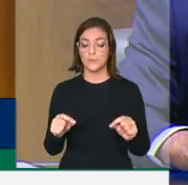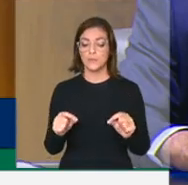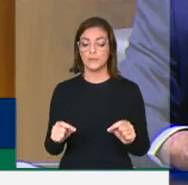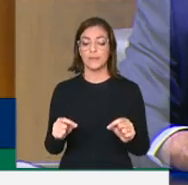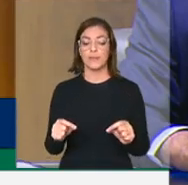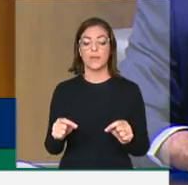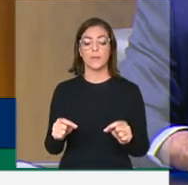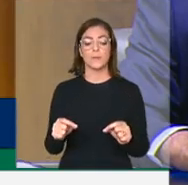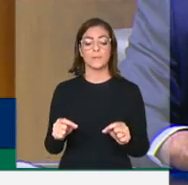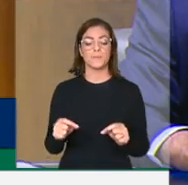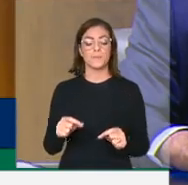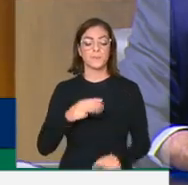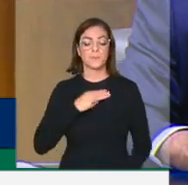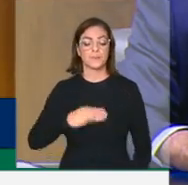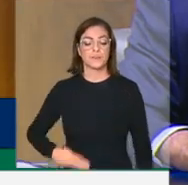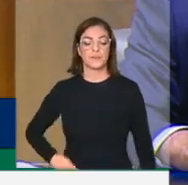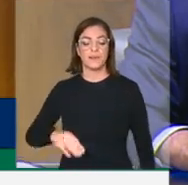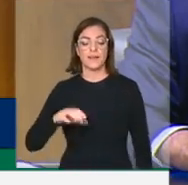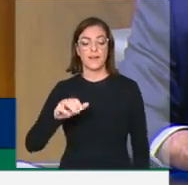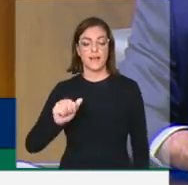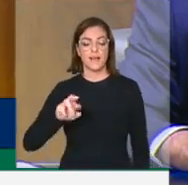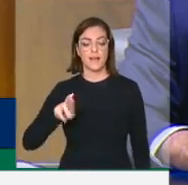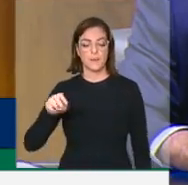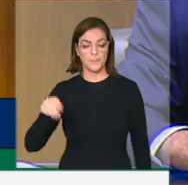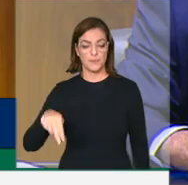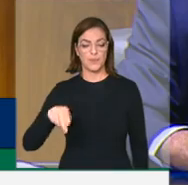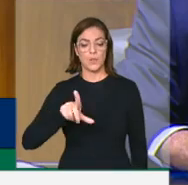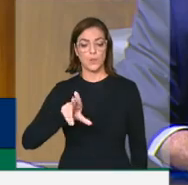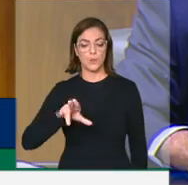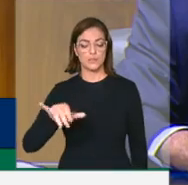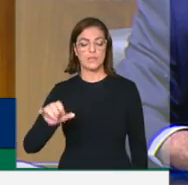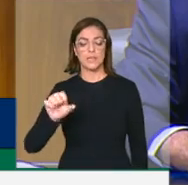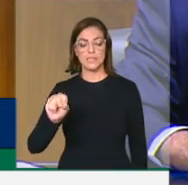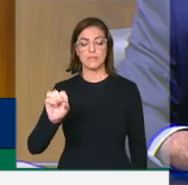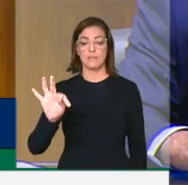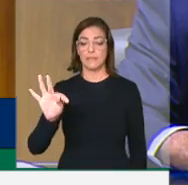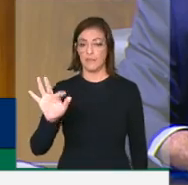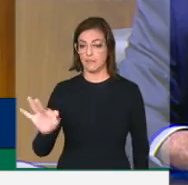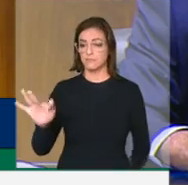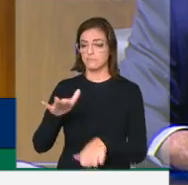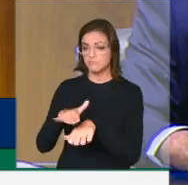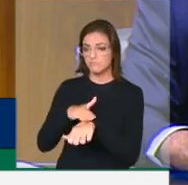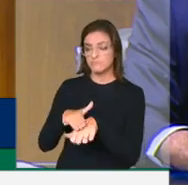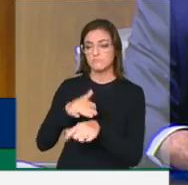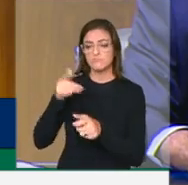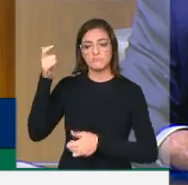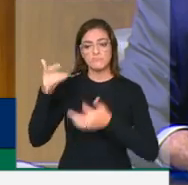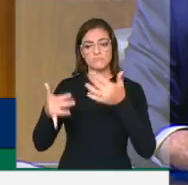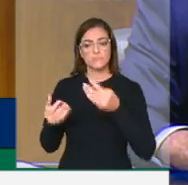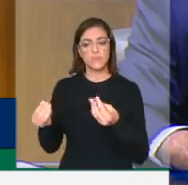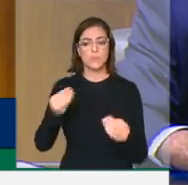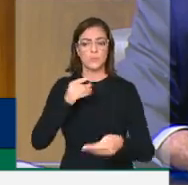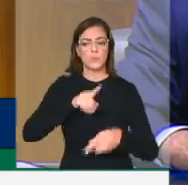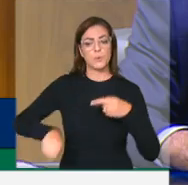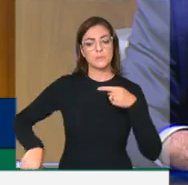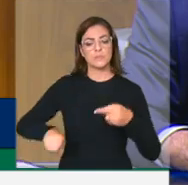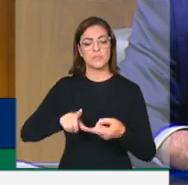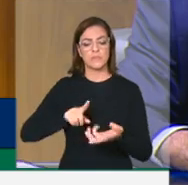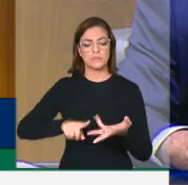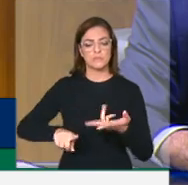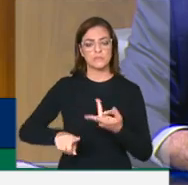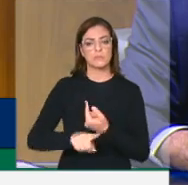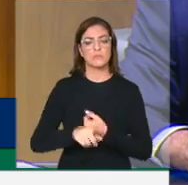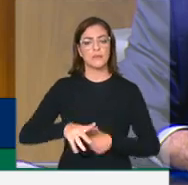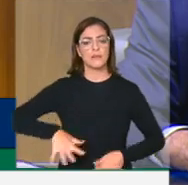ministra Carmen Lúcia no STF, onde tratamos das questões de censura e cerceamento da liberdade de expressão imposta ao setor